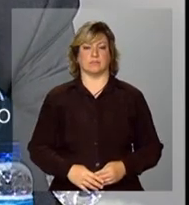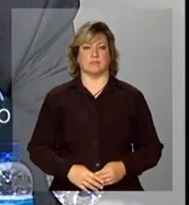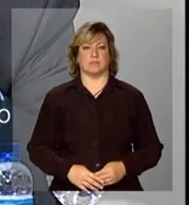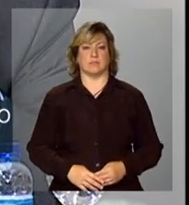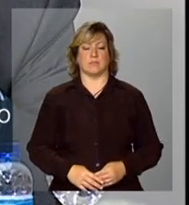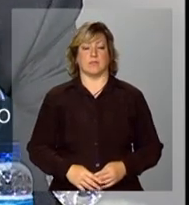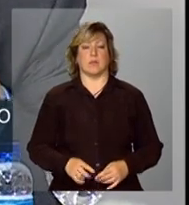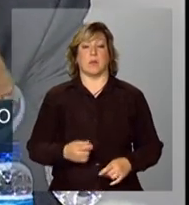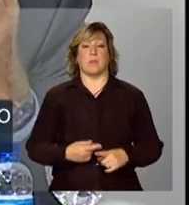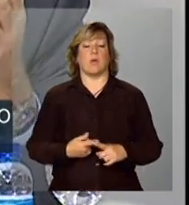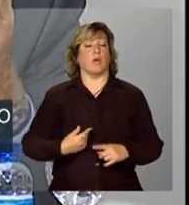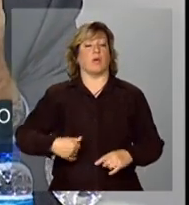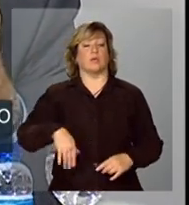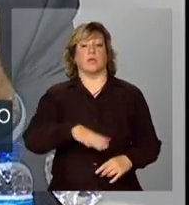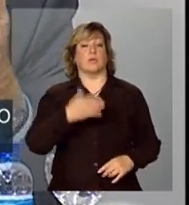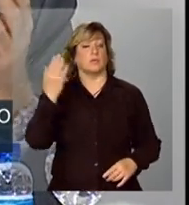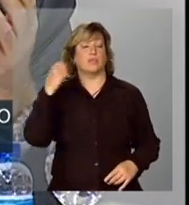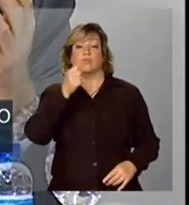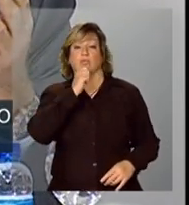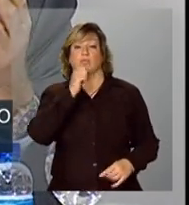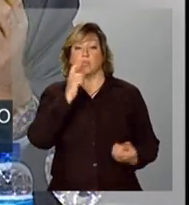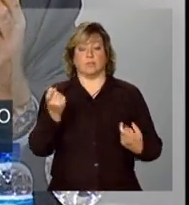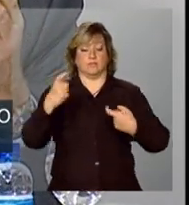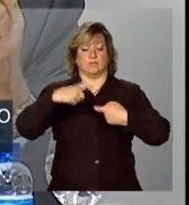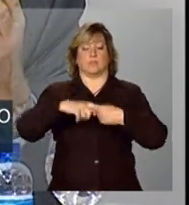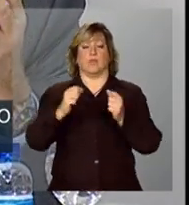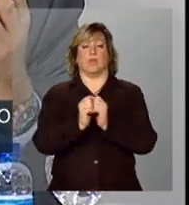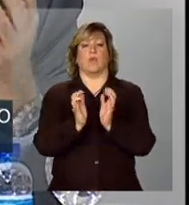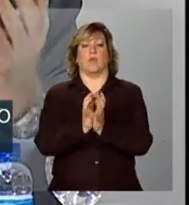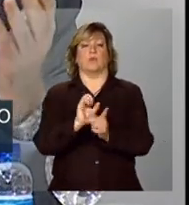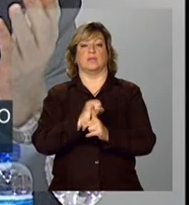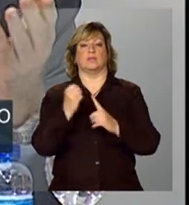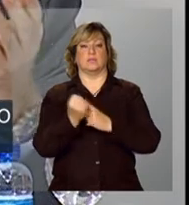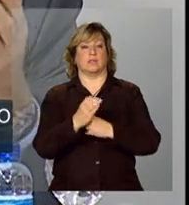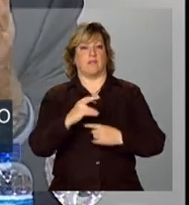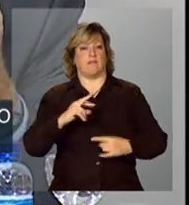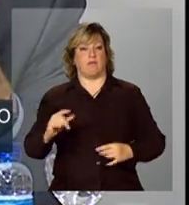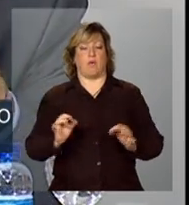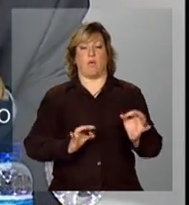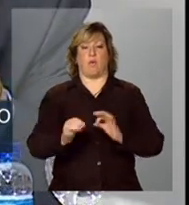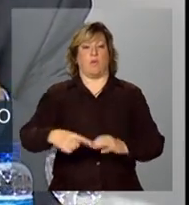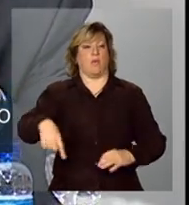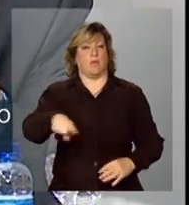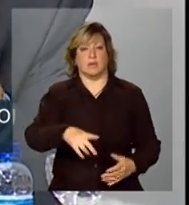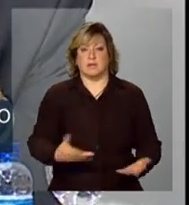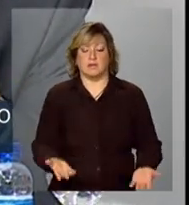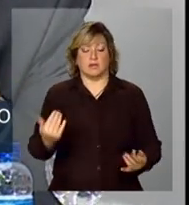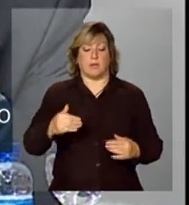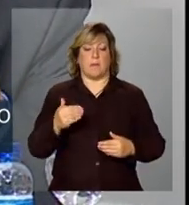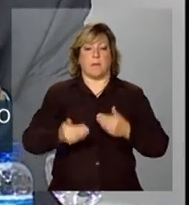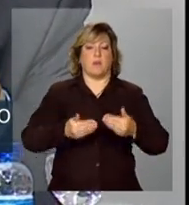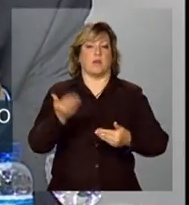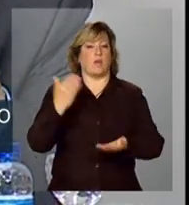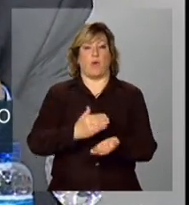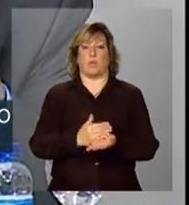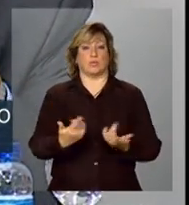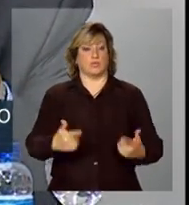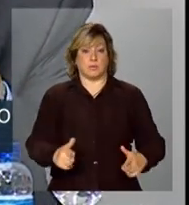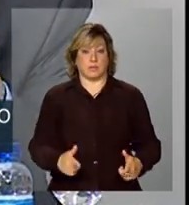nós não éramos parceiros da sociedade civil organizada no processo